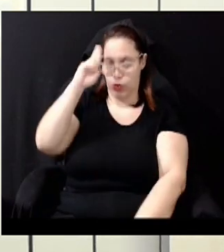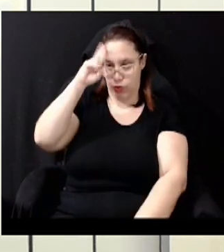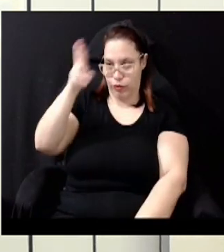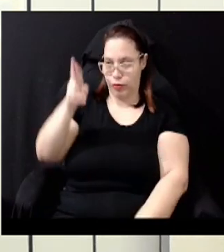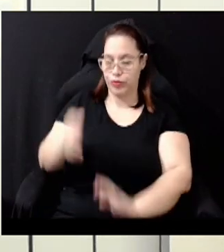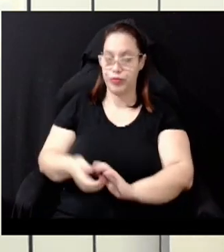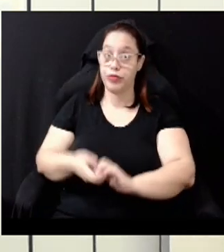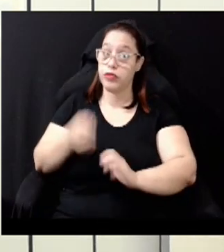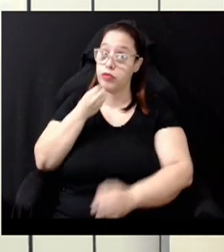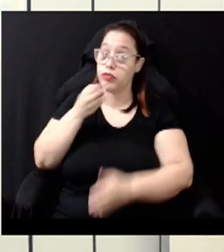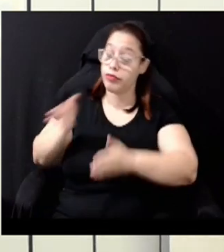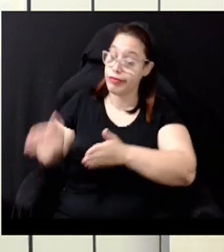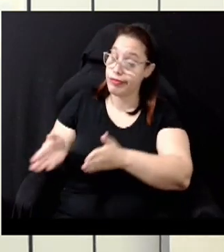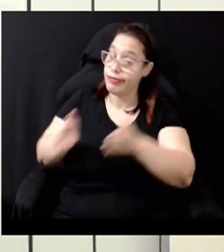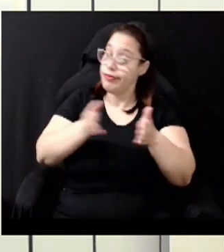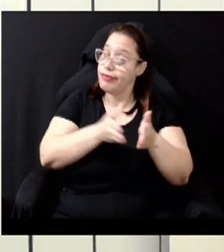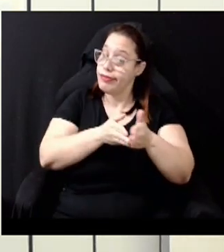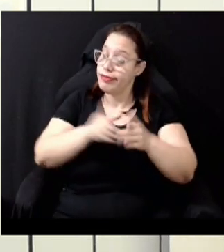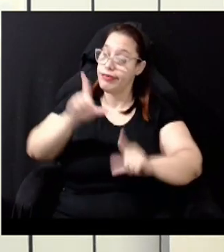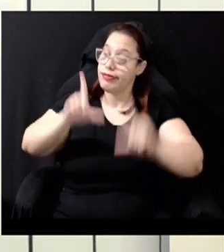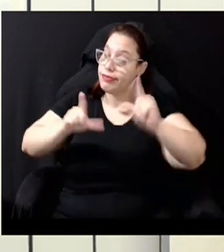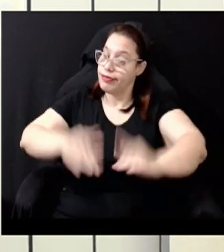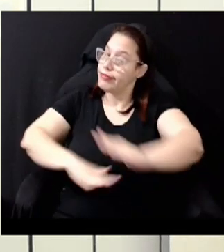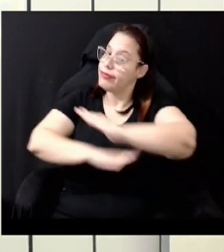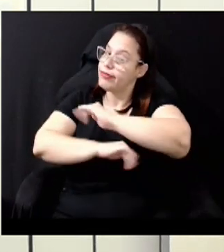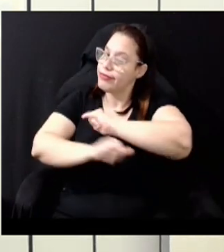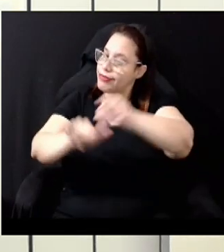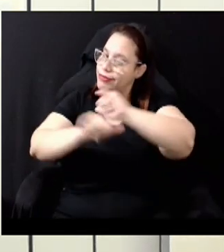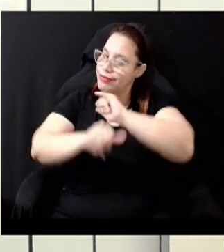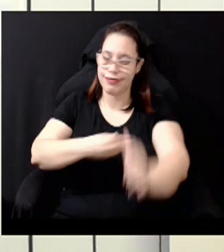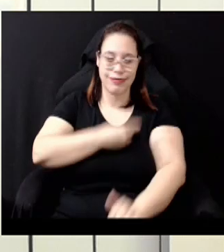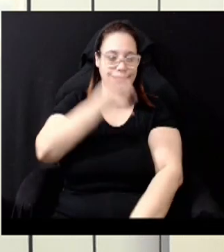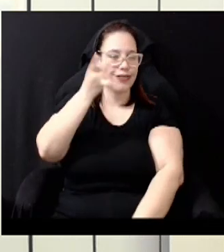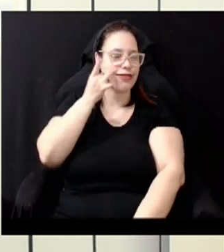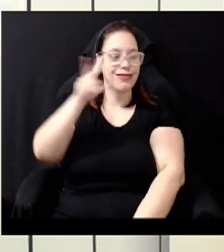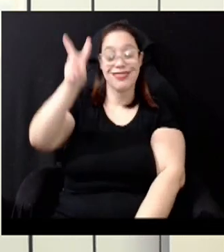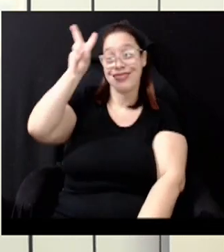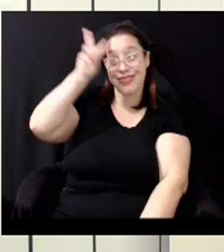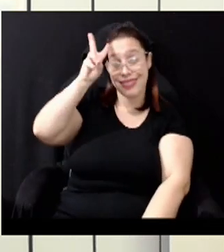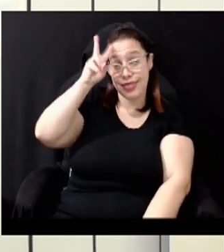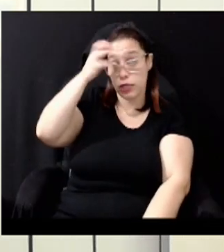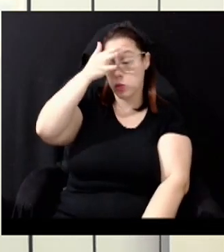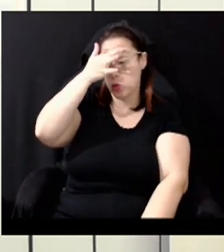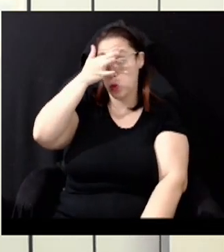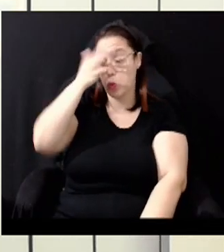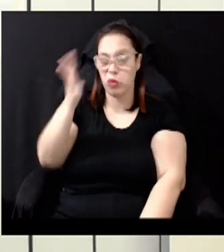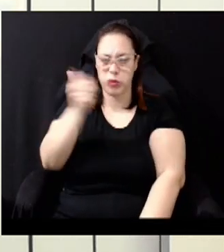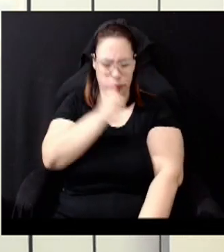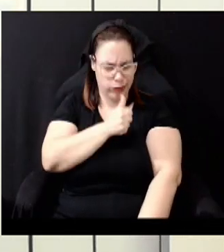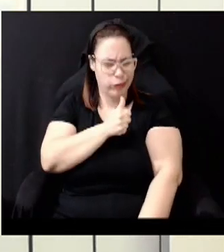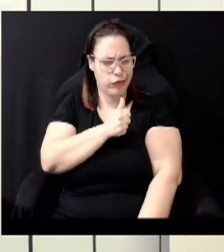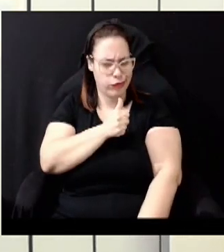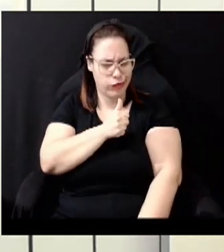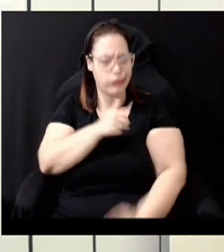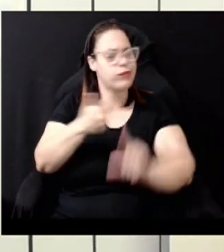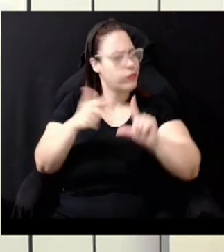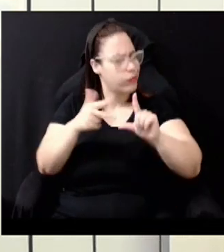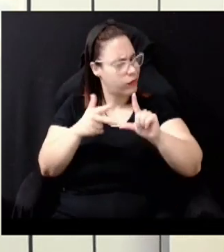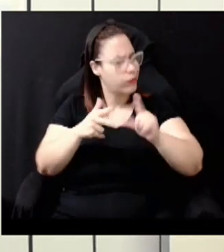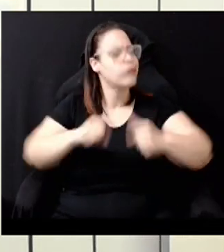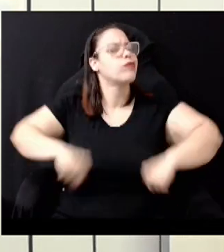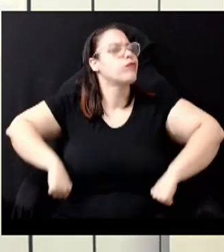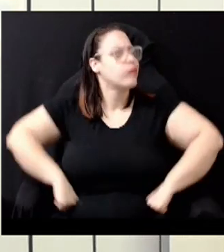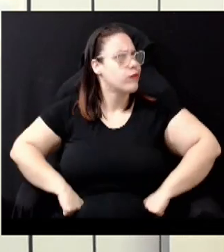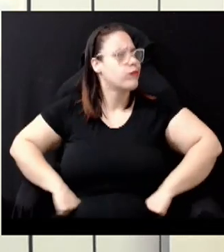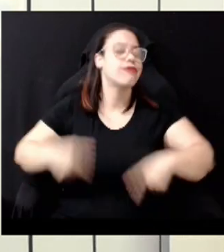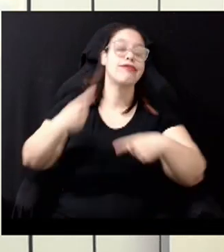segue aqui com o Jornal Câmara Notícia ao vivo nesta segunda-feira. Vamos com as notícias do Legislativo, porque olha